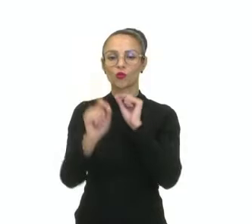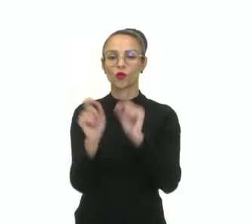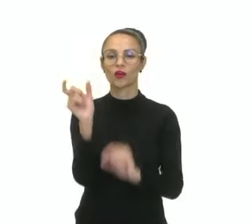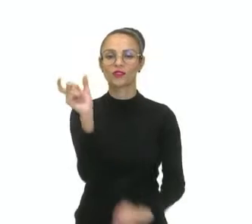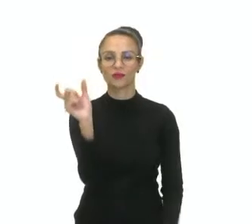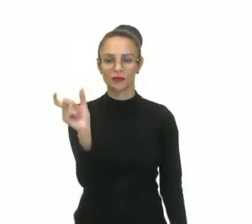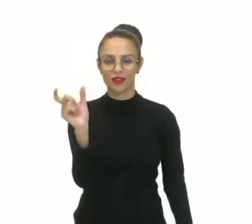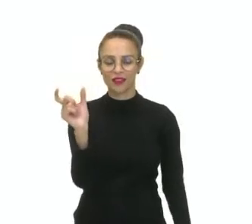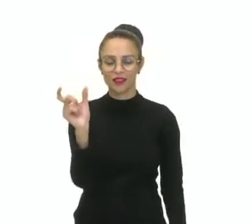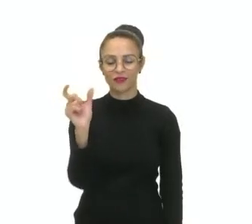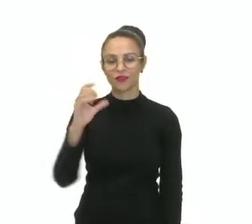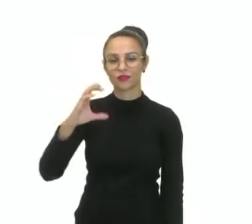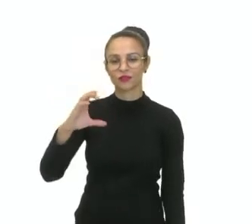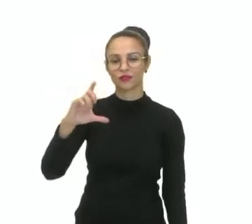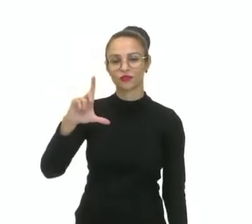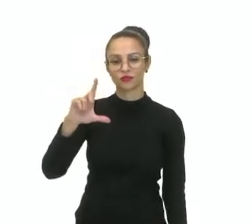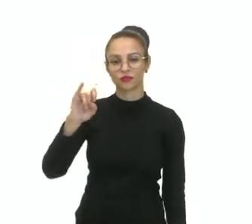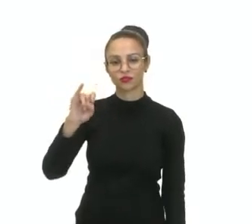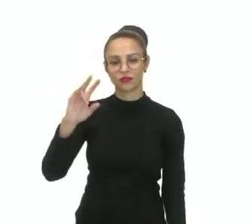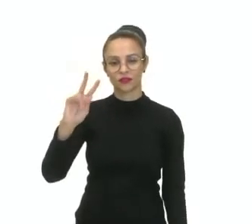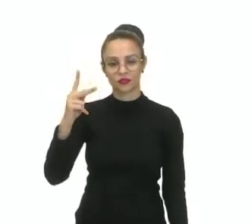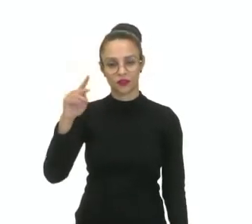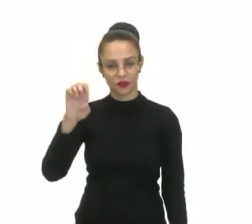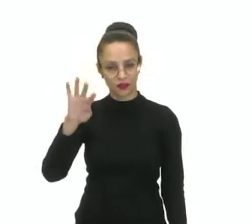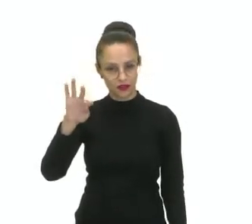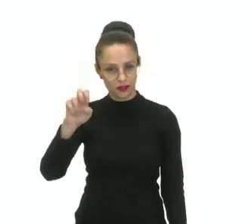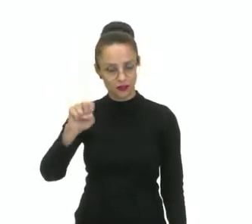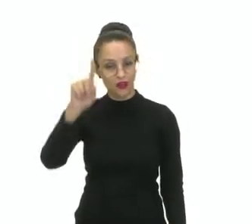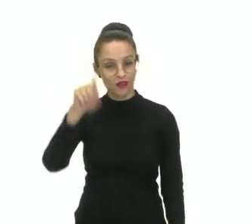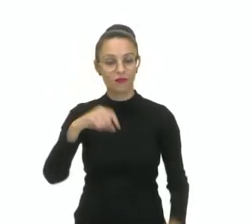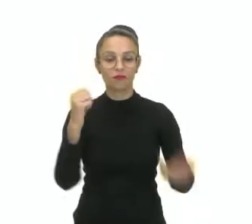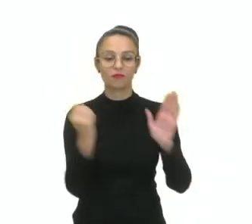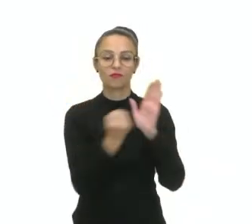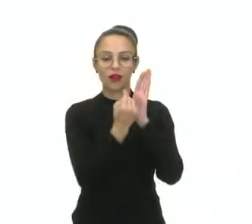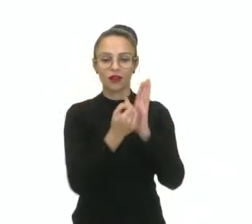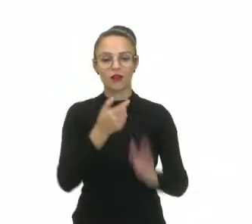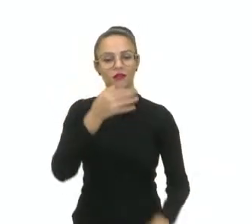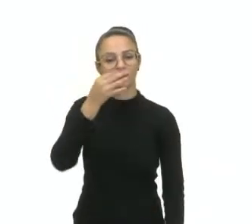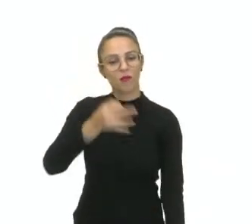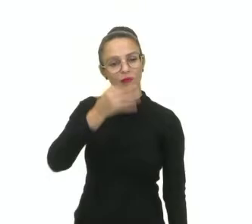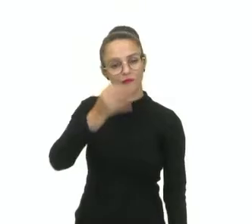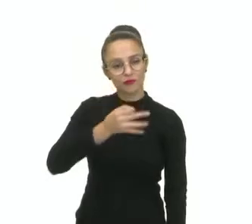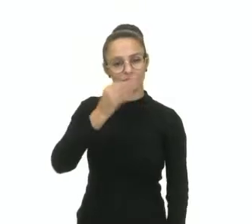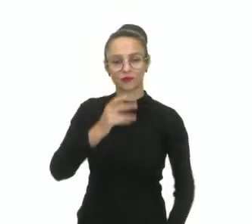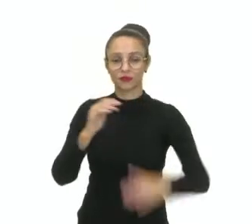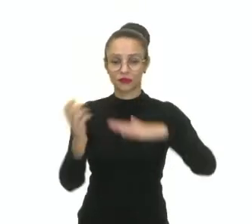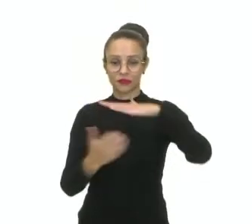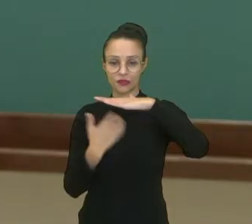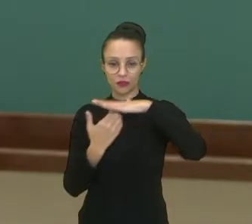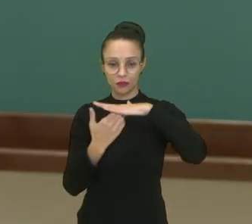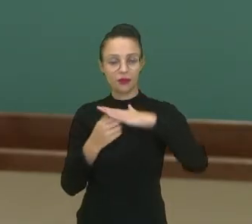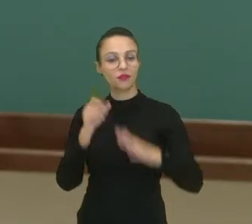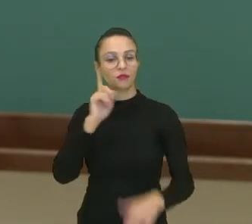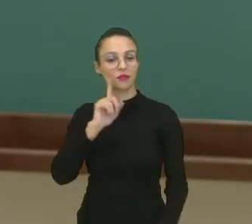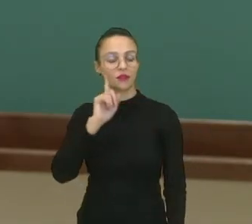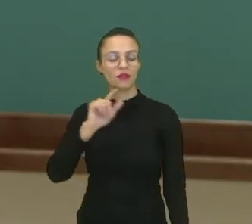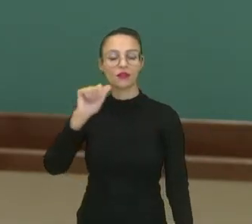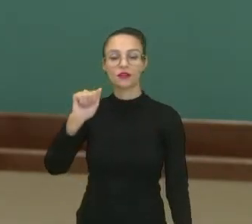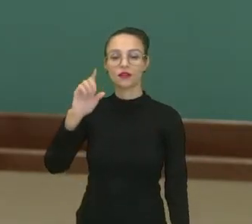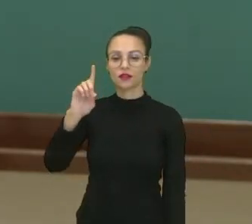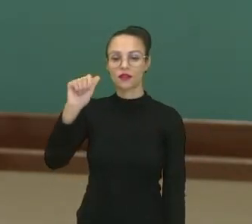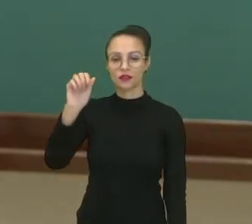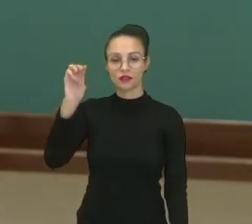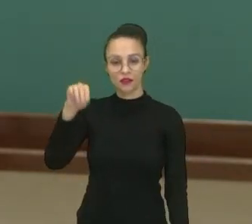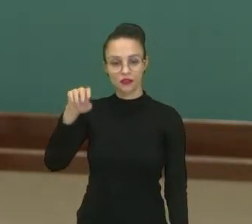chicletes. Chicletes é uma marca de goma de mascar da empresa americana Adams. Olha só, é comercializada